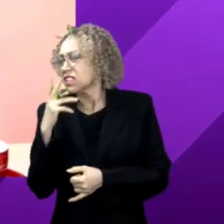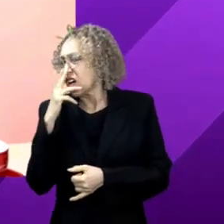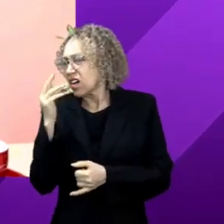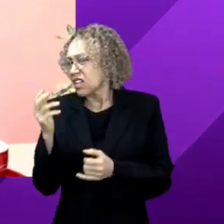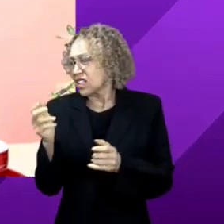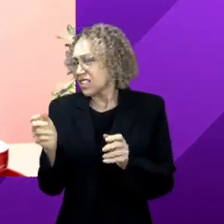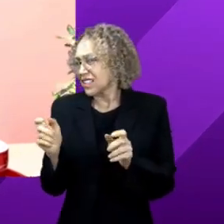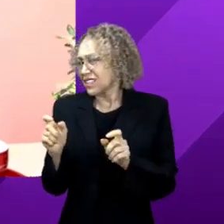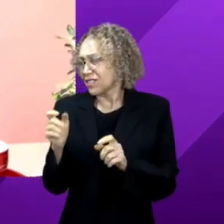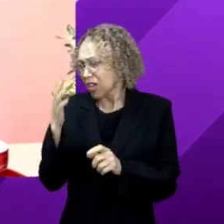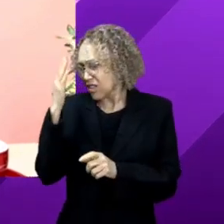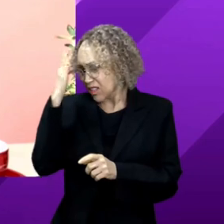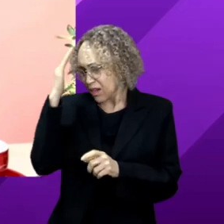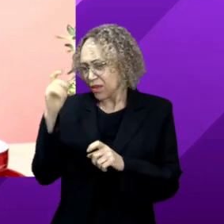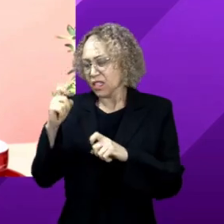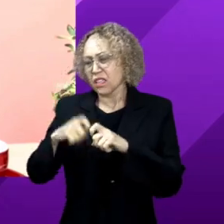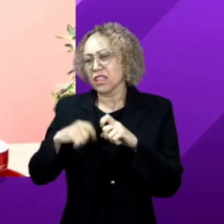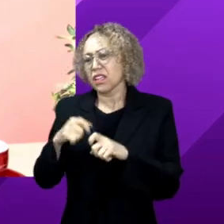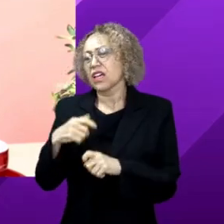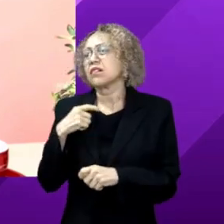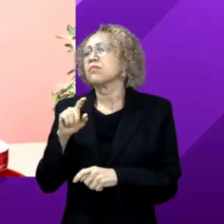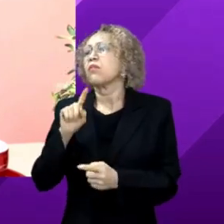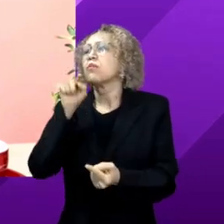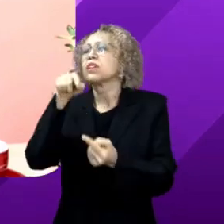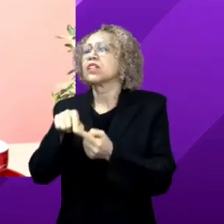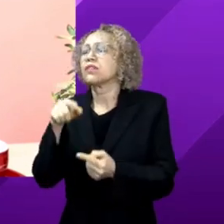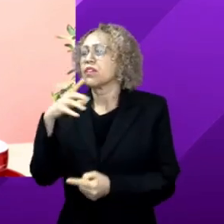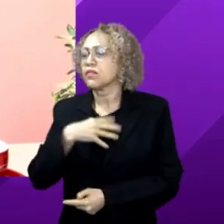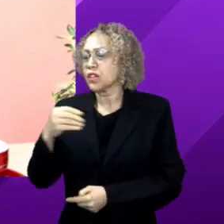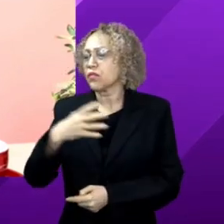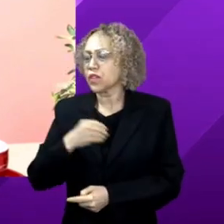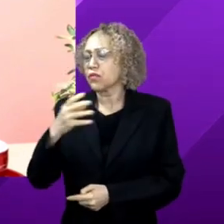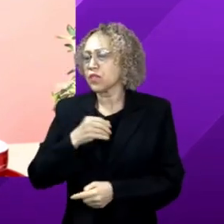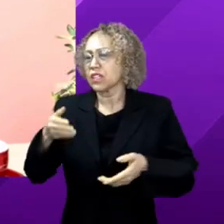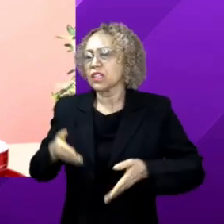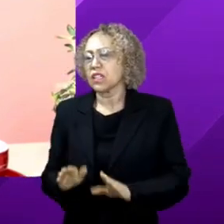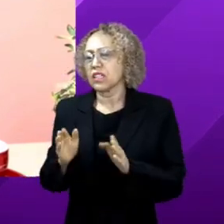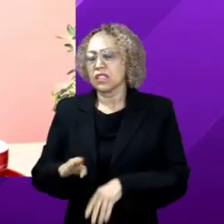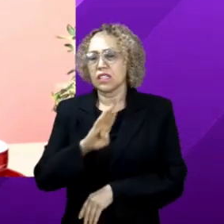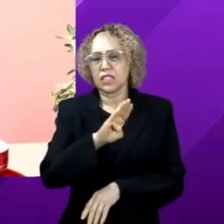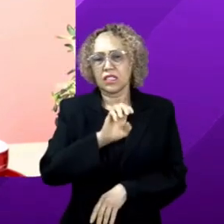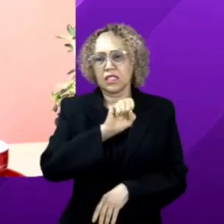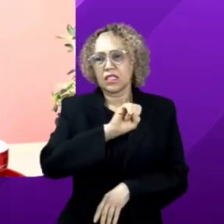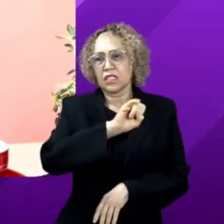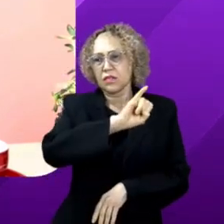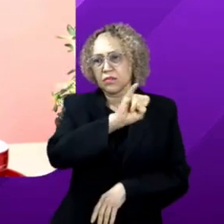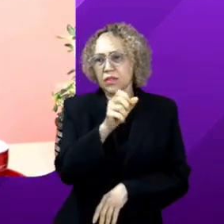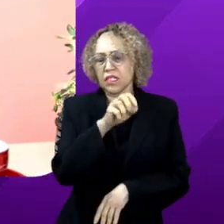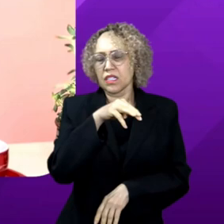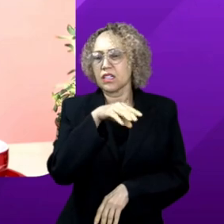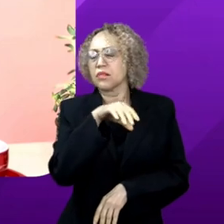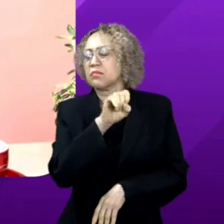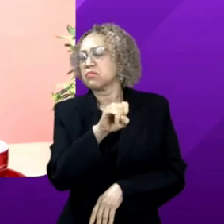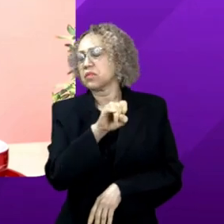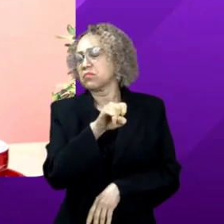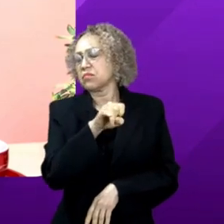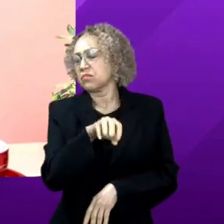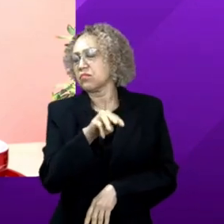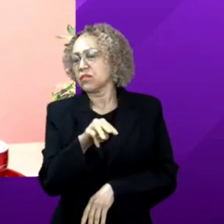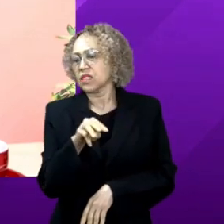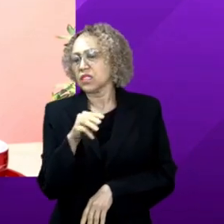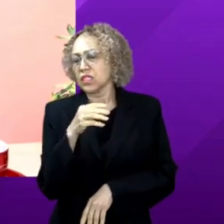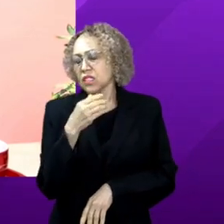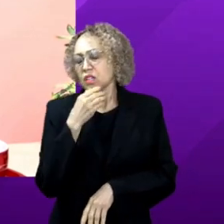Benjamin, fundador de uma nação de inventores, é um grande homem de todos os tempos. Jane é uma mulher do seu